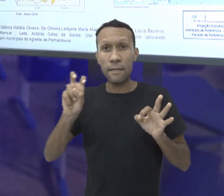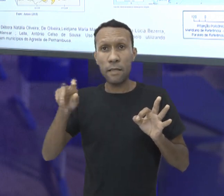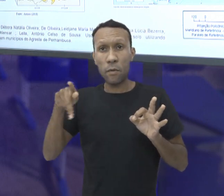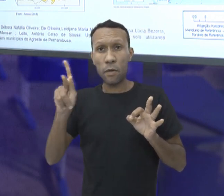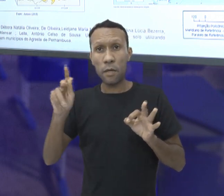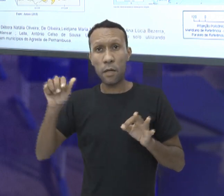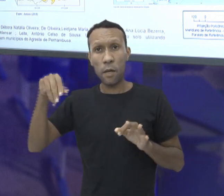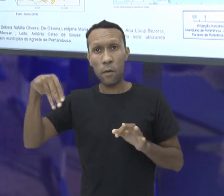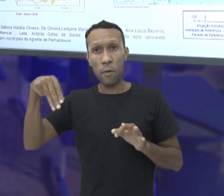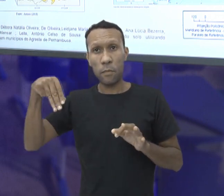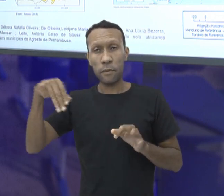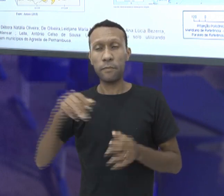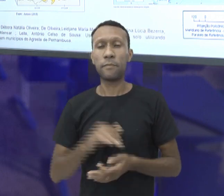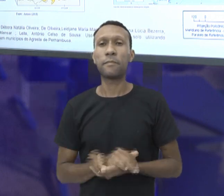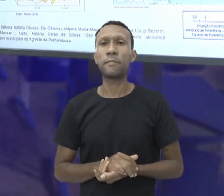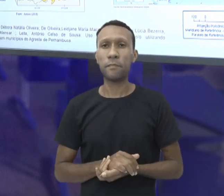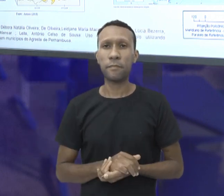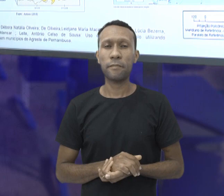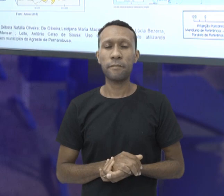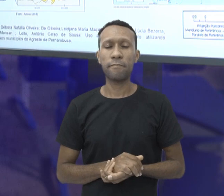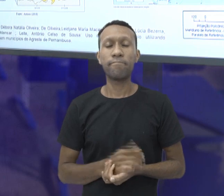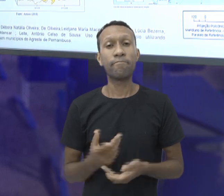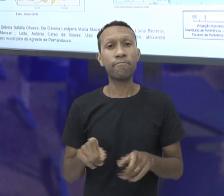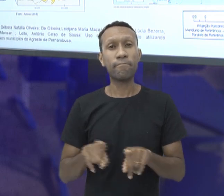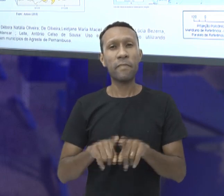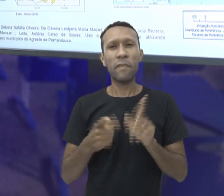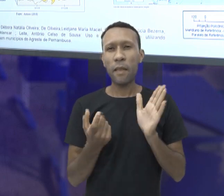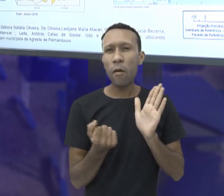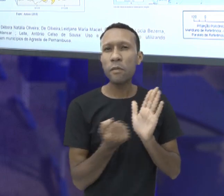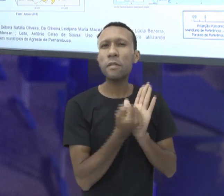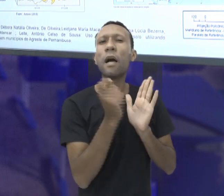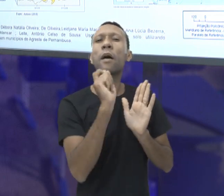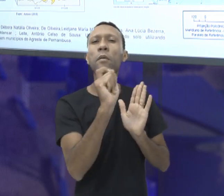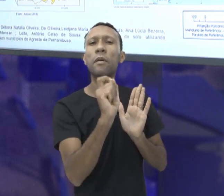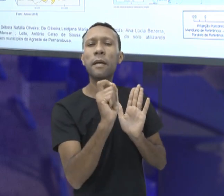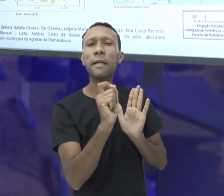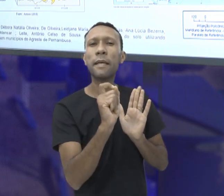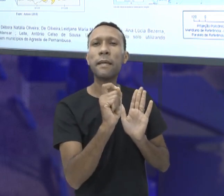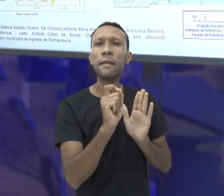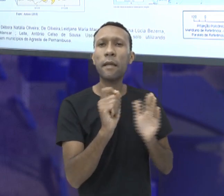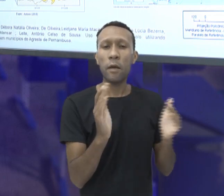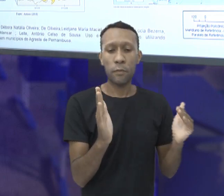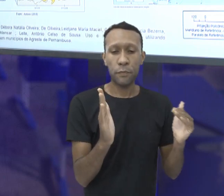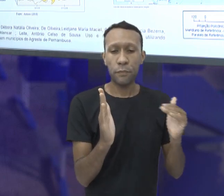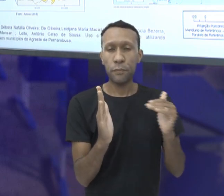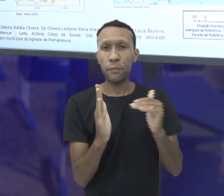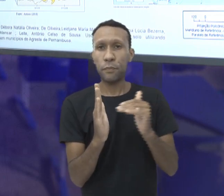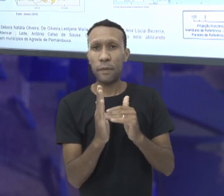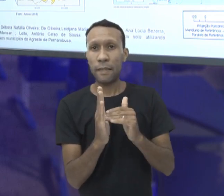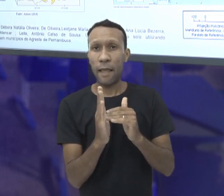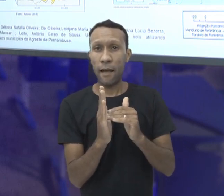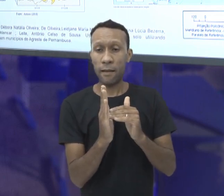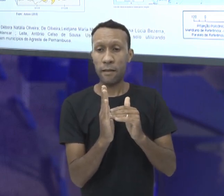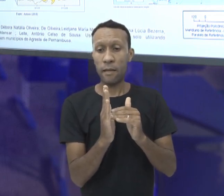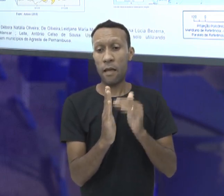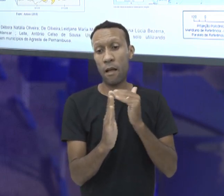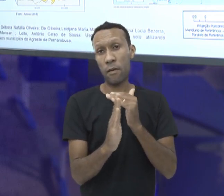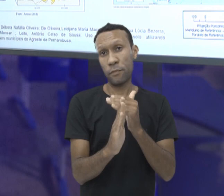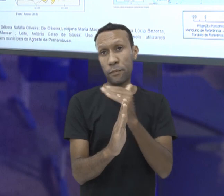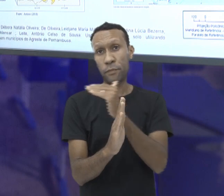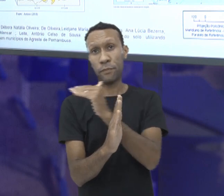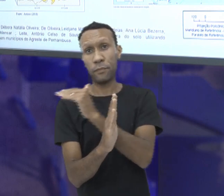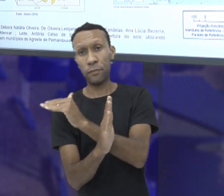aqui também que vai dar um destaque também o limite dos municípios de Caruaru e a cidade de Toritama.